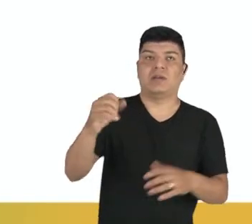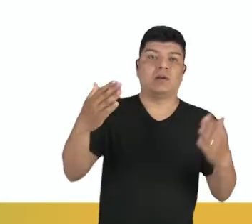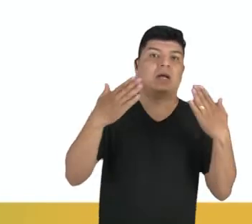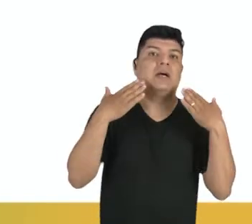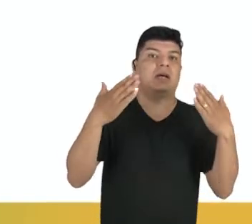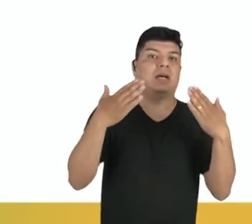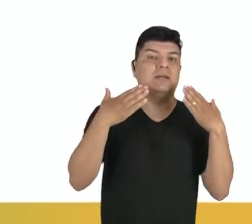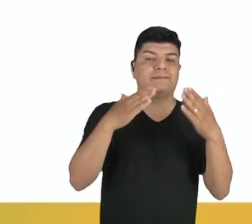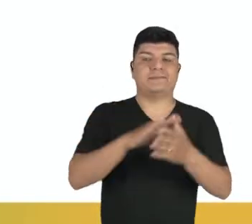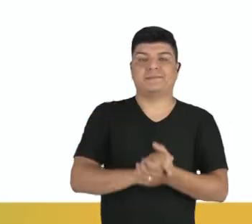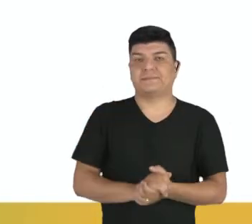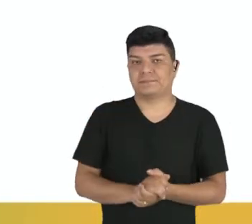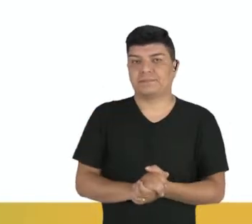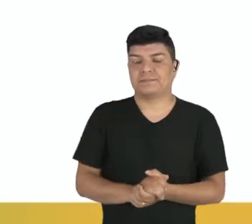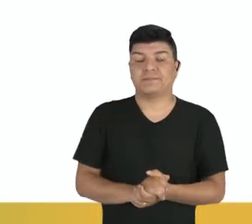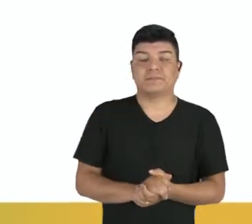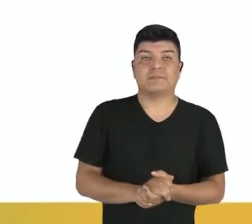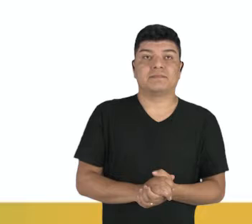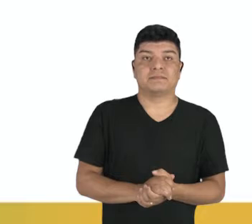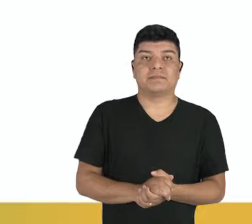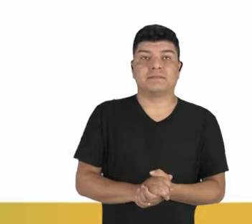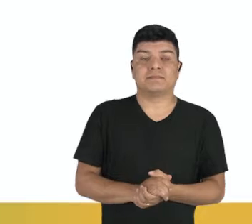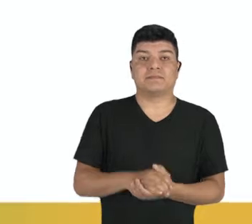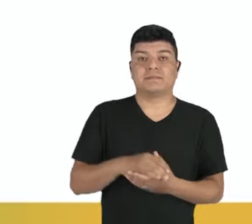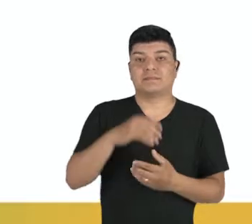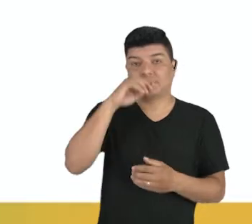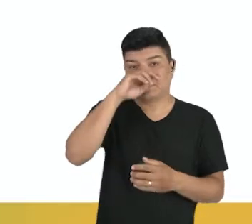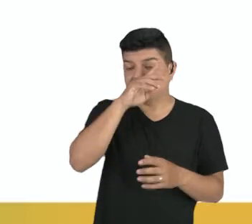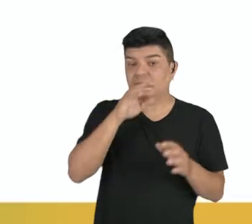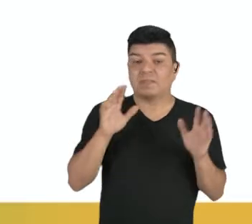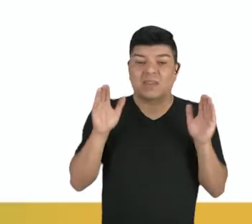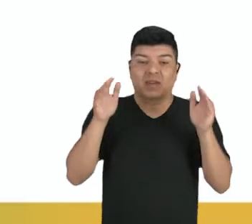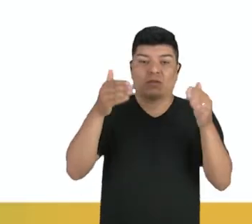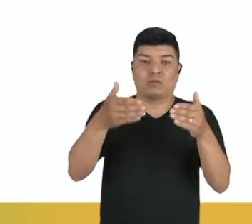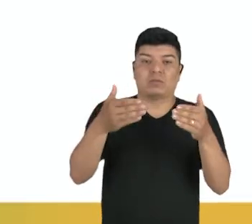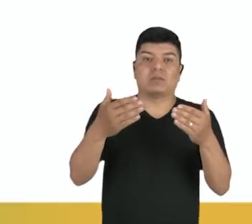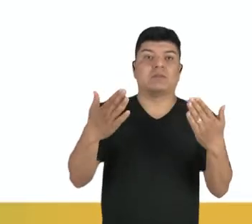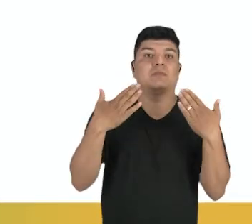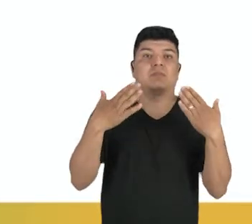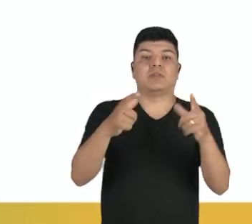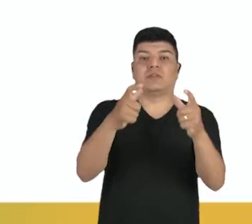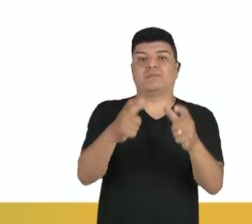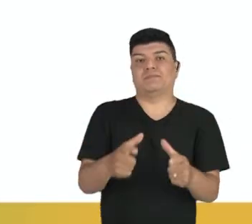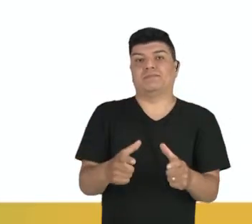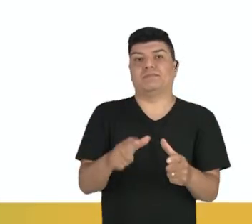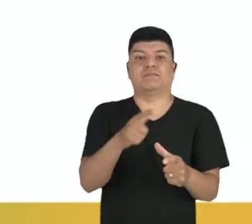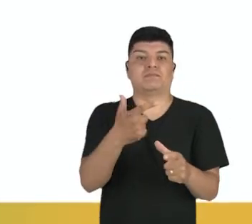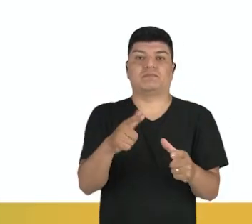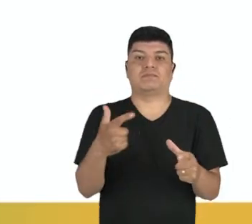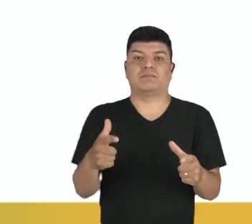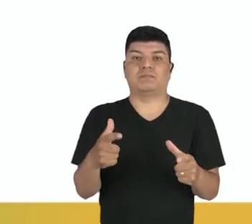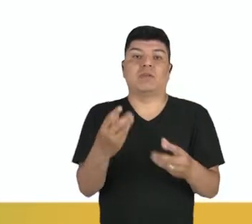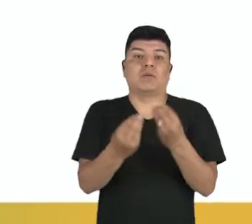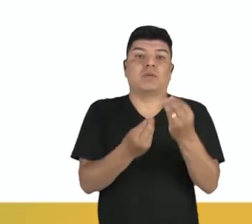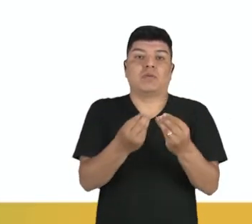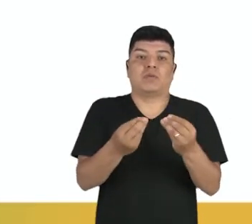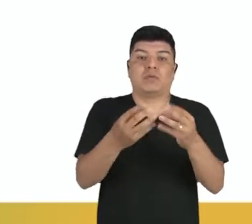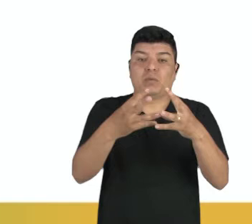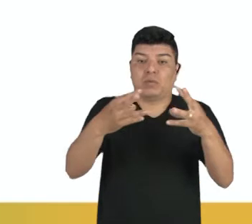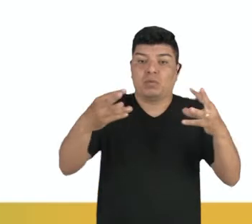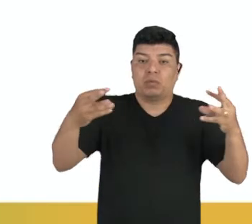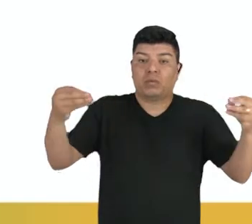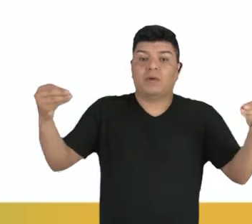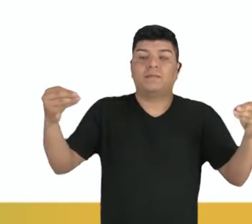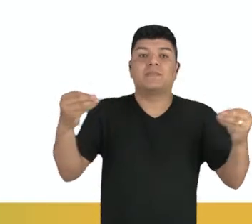você tem que entender uma coisa. As ilhas de calor, ela é a concentração de calor em um local onde não tem como esse calor se dissipar. E o